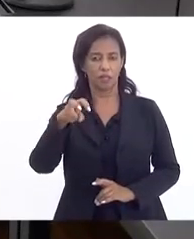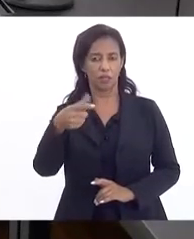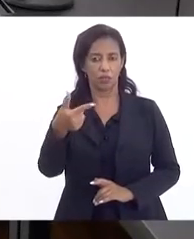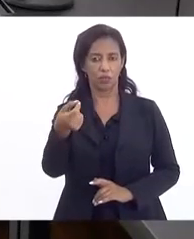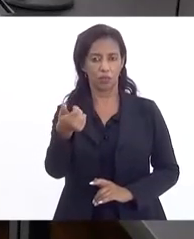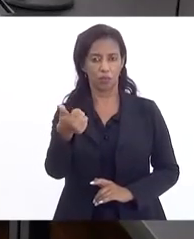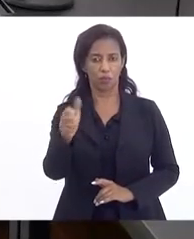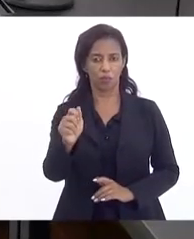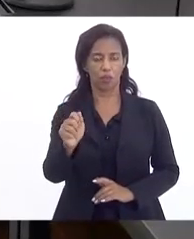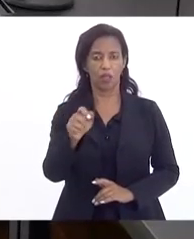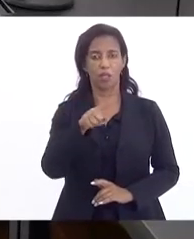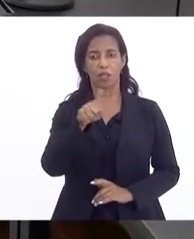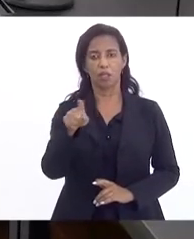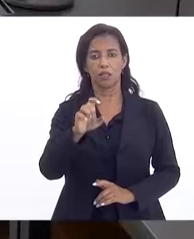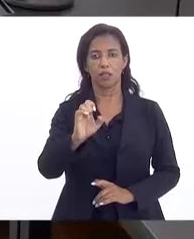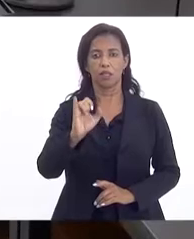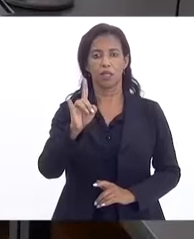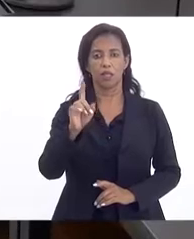2018. Autoria, deputada Zeidan.